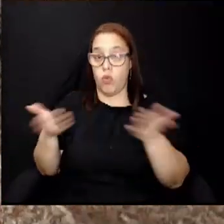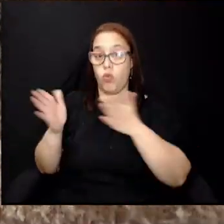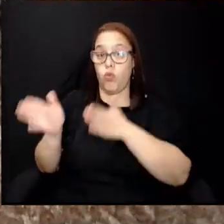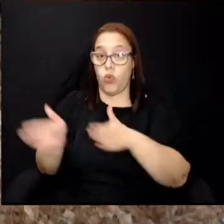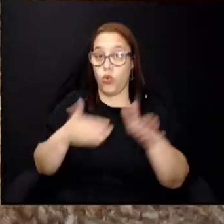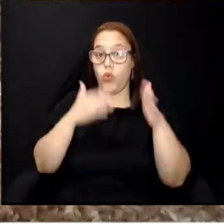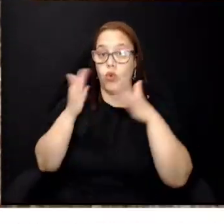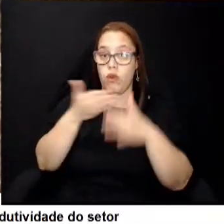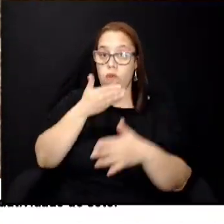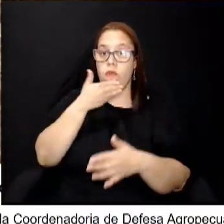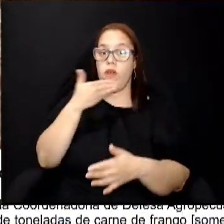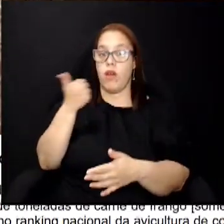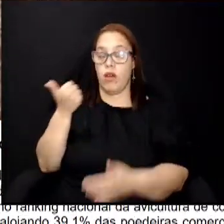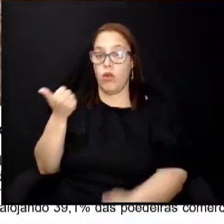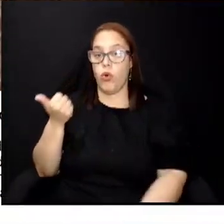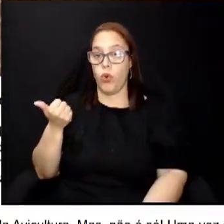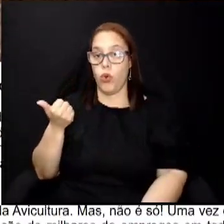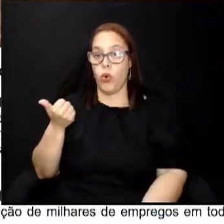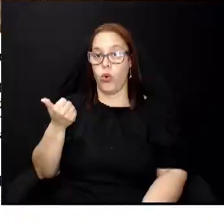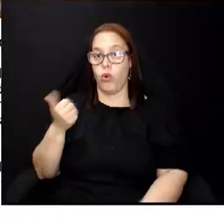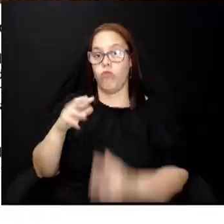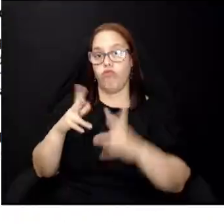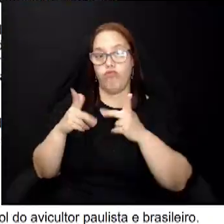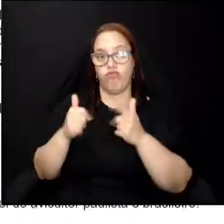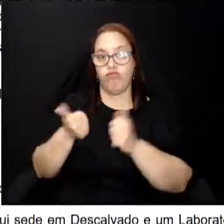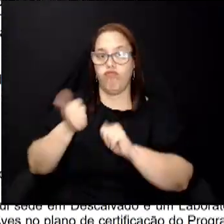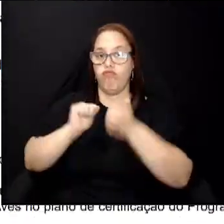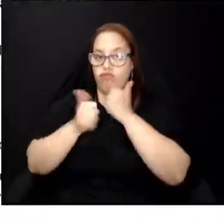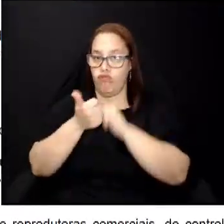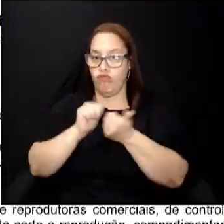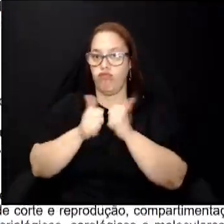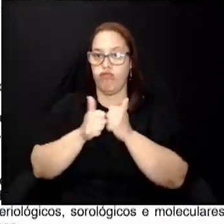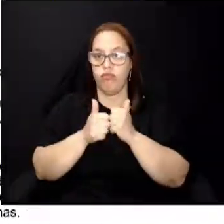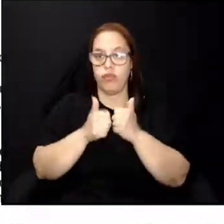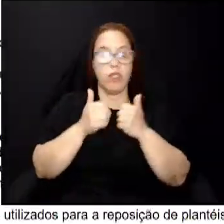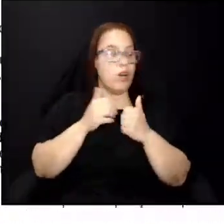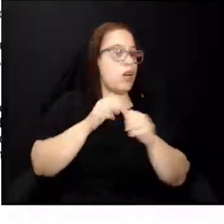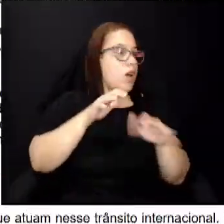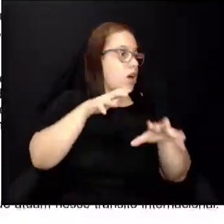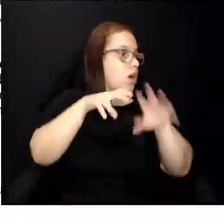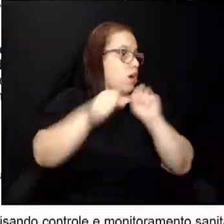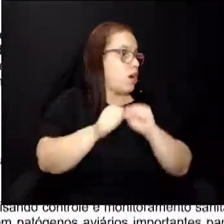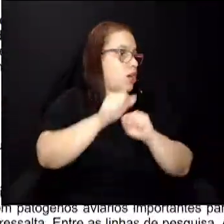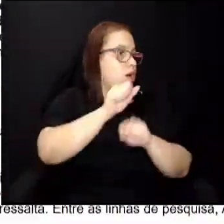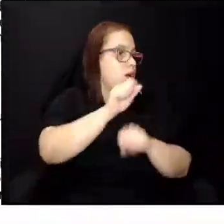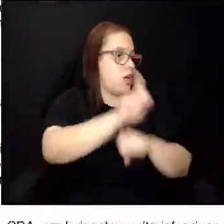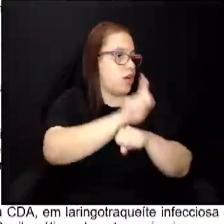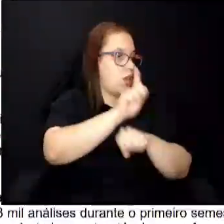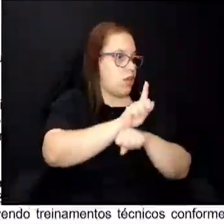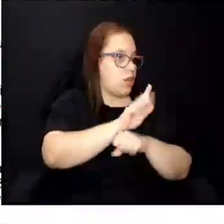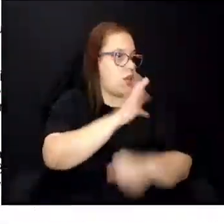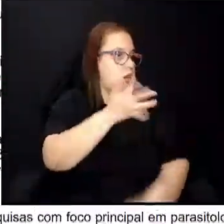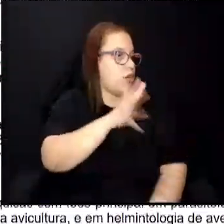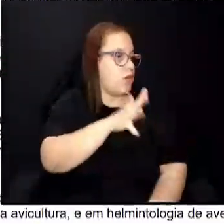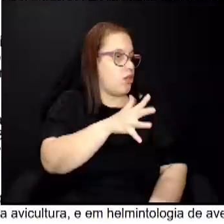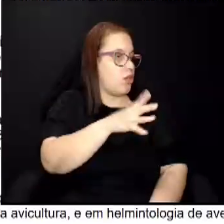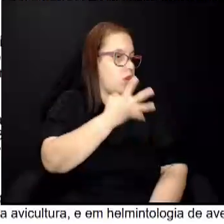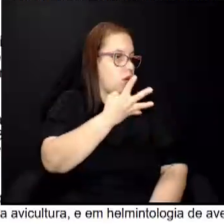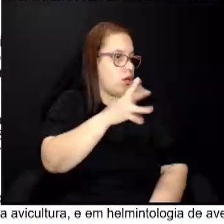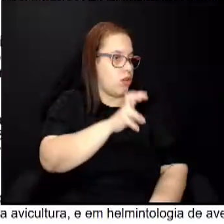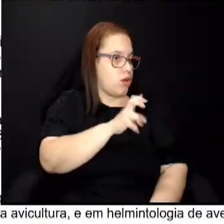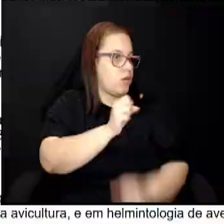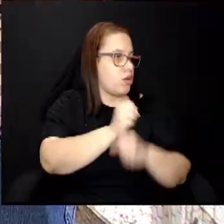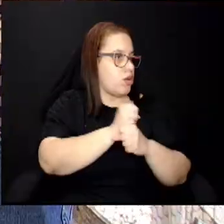enfim, tudo isso a gente avalia aqui. A graduação de zootecnista, ela dura quanto tempo? 4, 5 anos? Depende